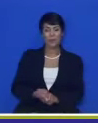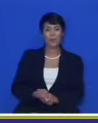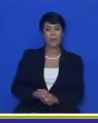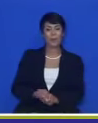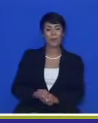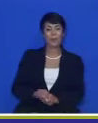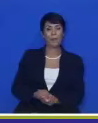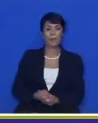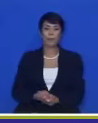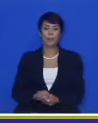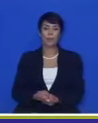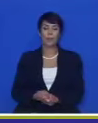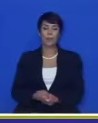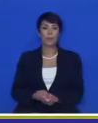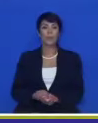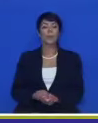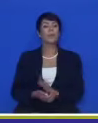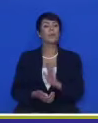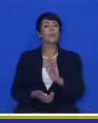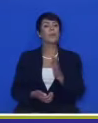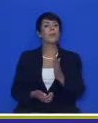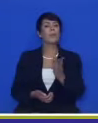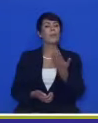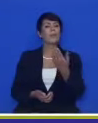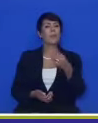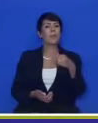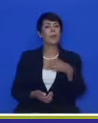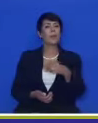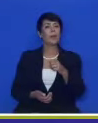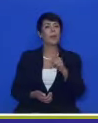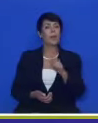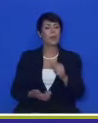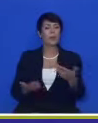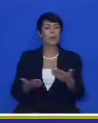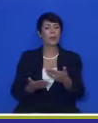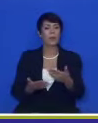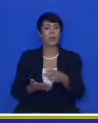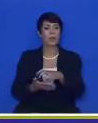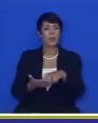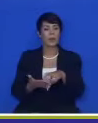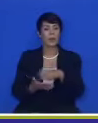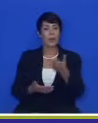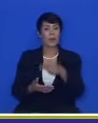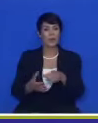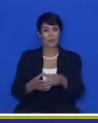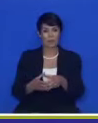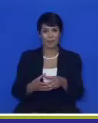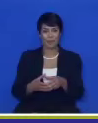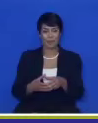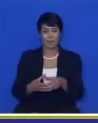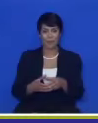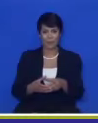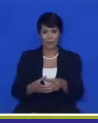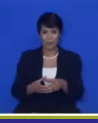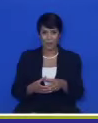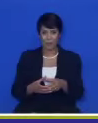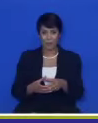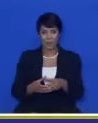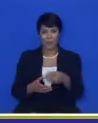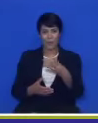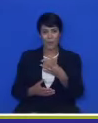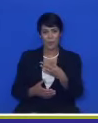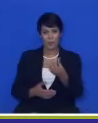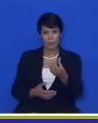04. Já acompanhamos o sorteio milionário da Mega Sena. Agora você conferindo o sorteio da Quina. Bola rosa,